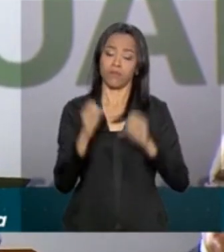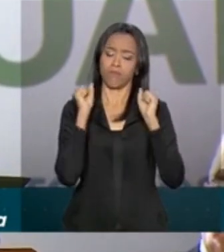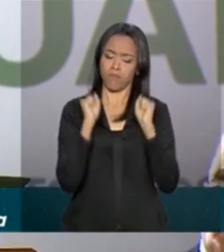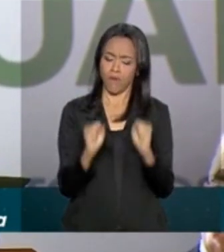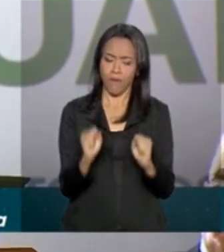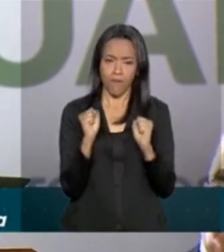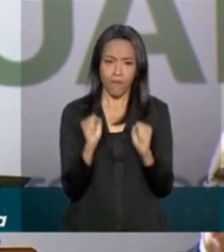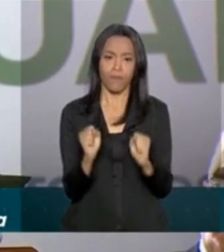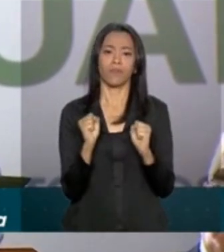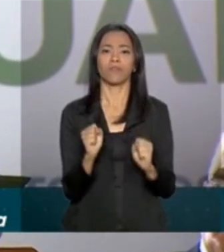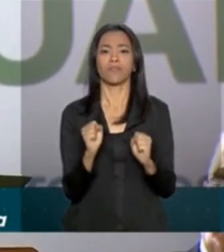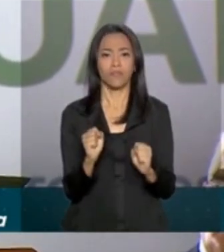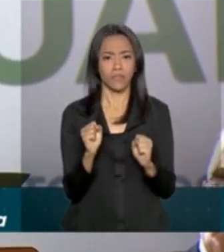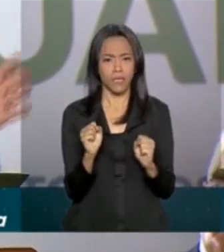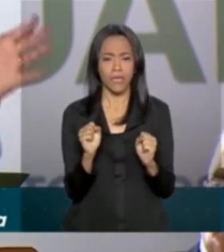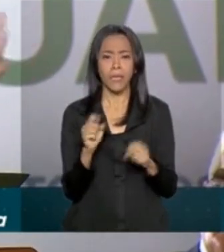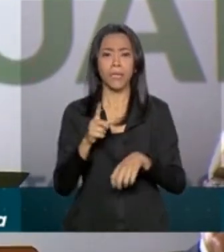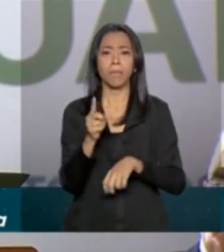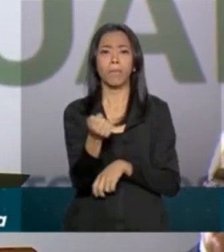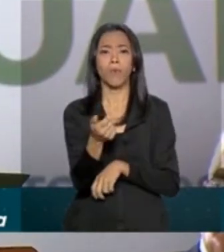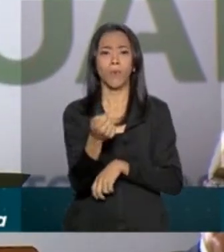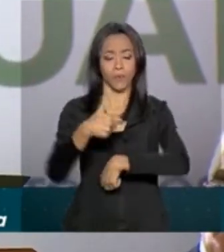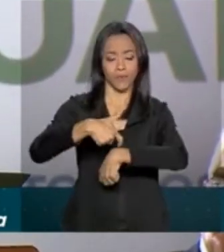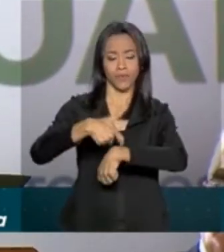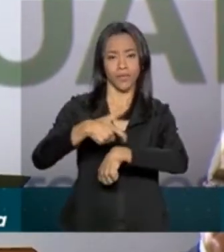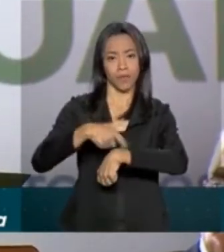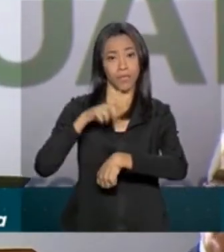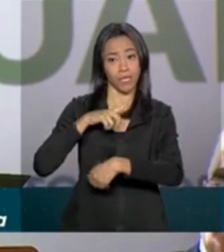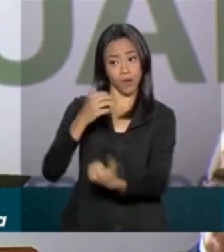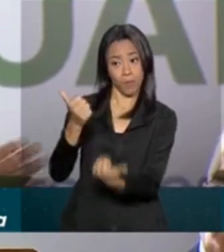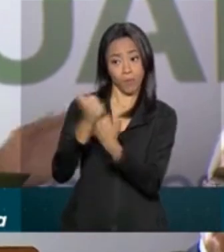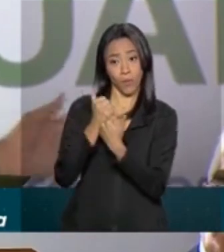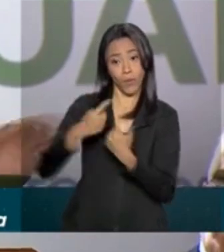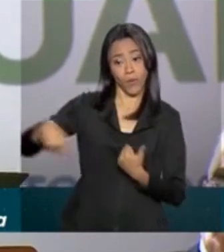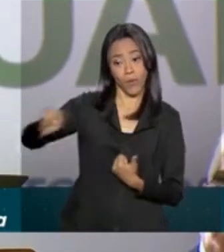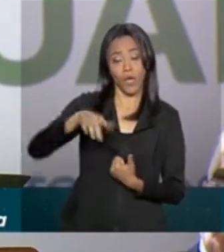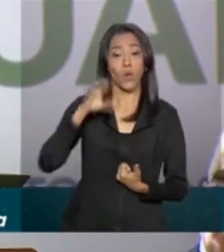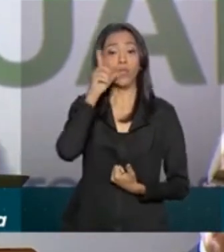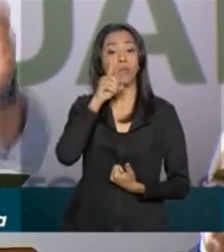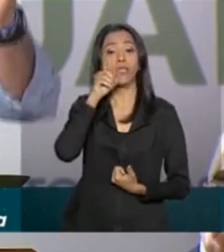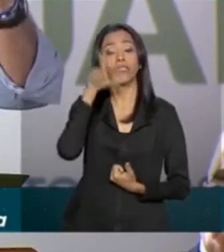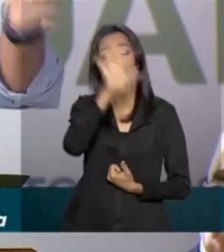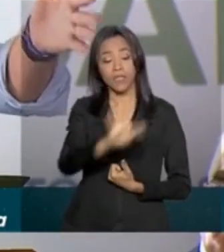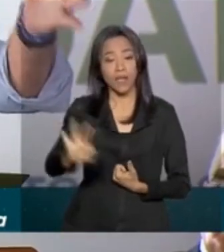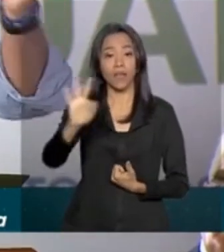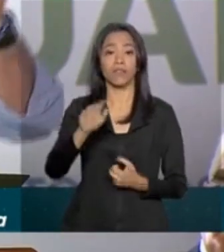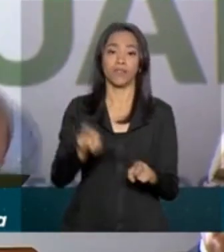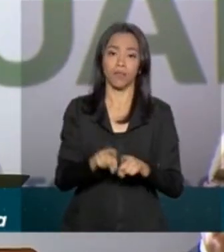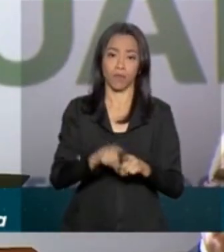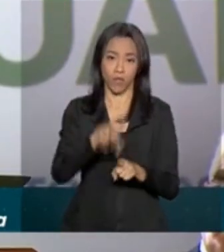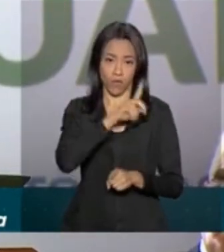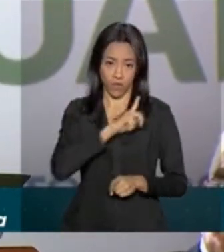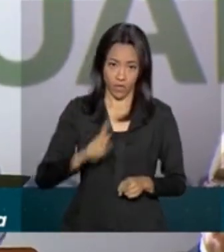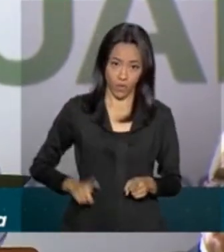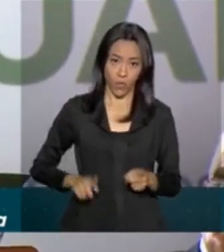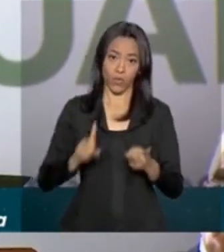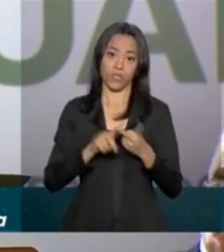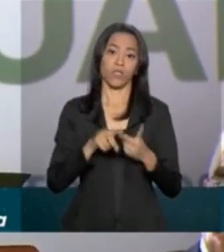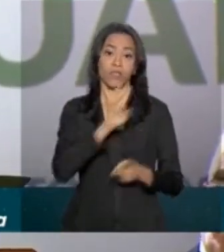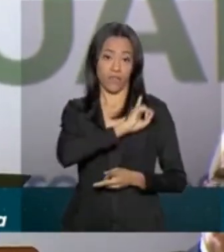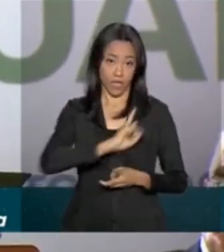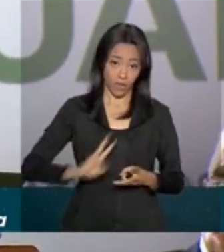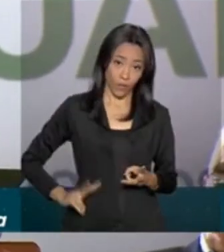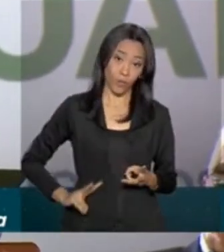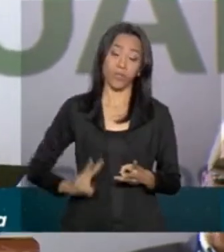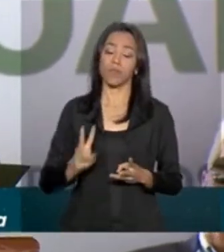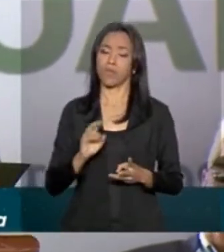breve espaço de tempo, contando com o apoio dos meus amigos, deputados federais, senadores, governadores, vereadores também, colocar o